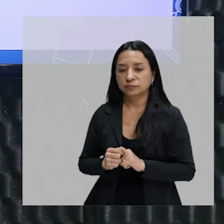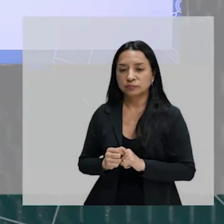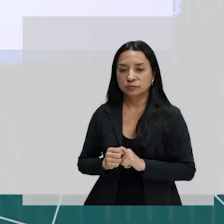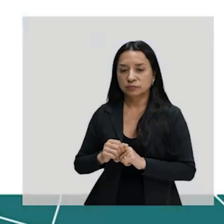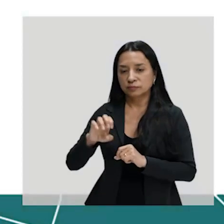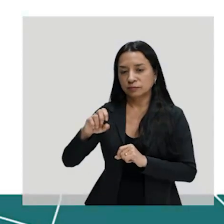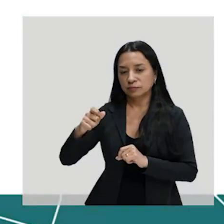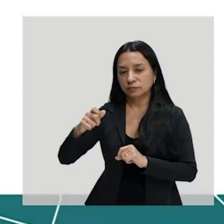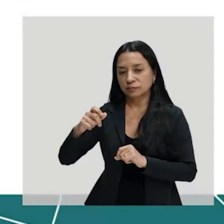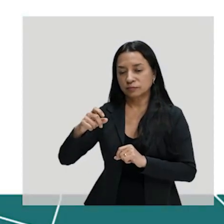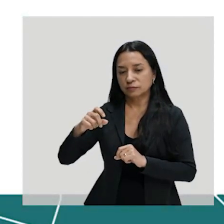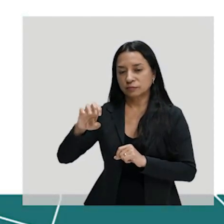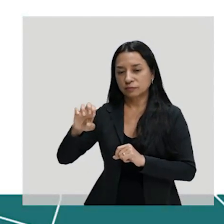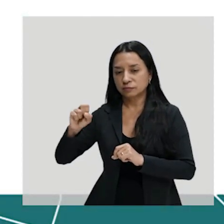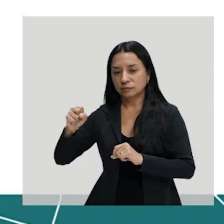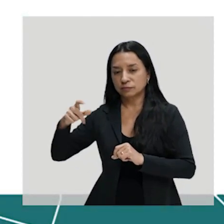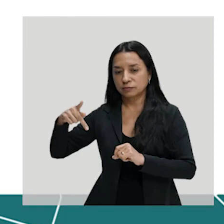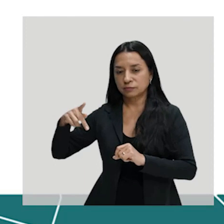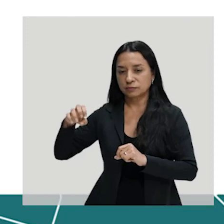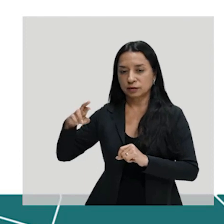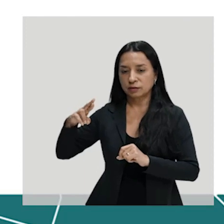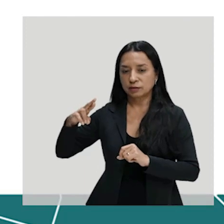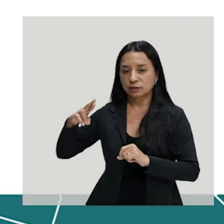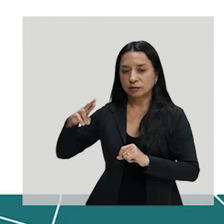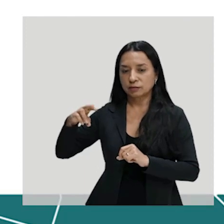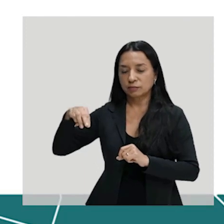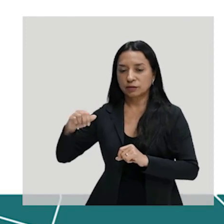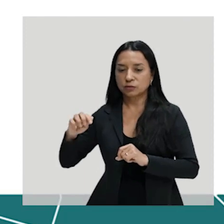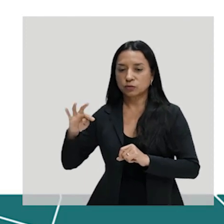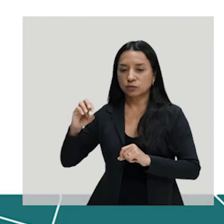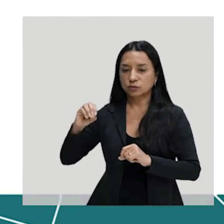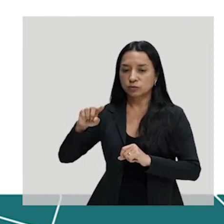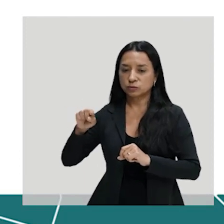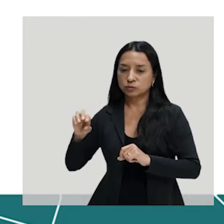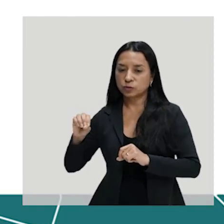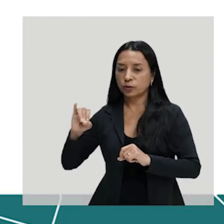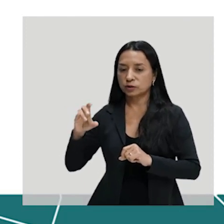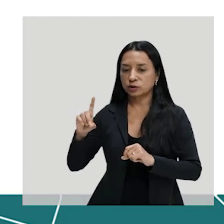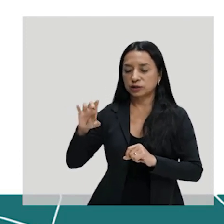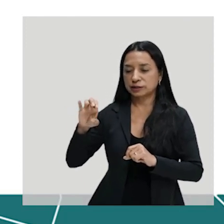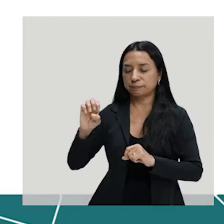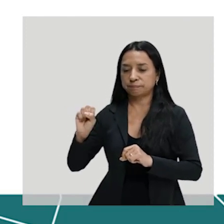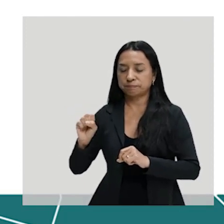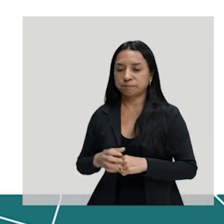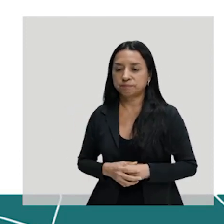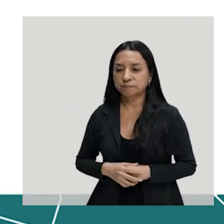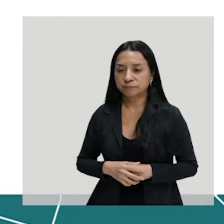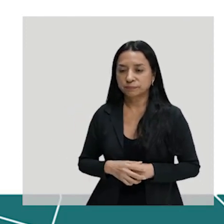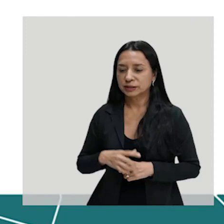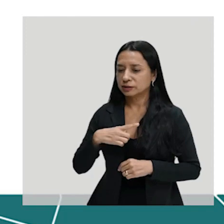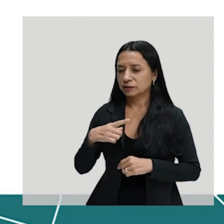espermatozoides tá que são células haploides e compreende o gameta masculino propriamente dito então